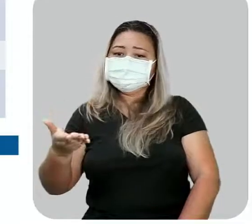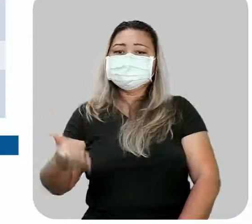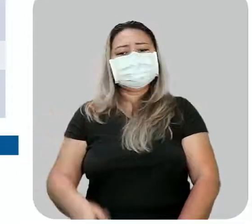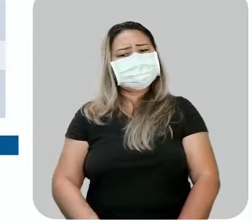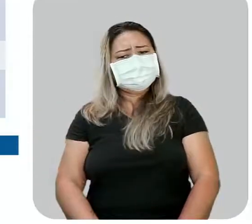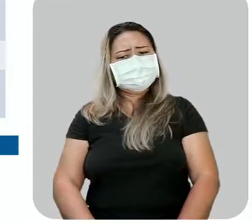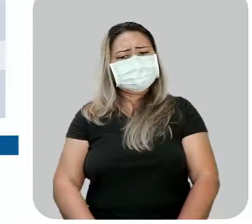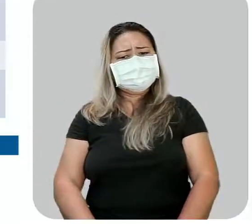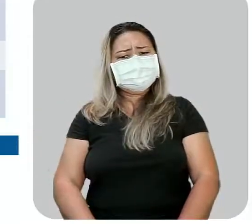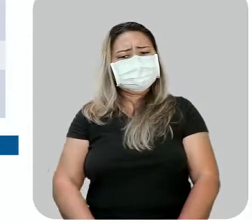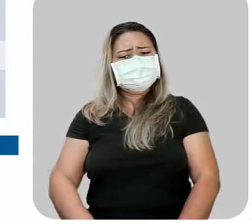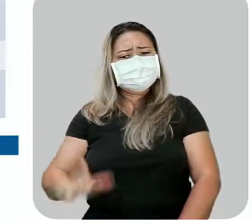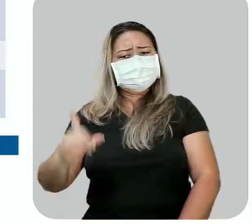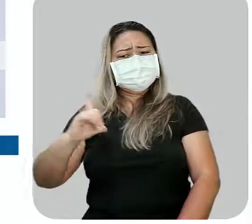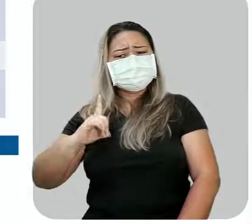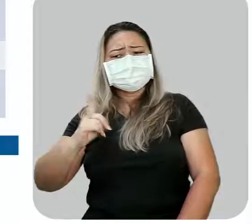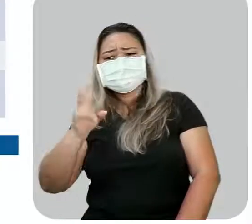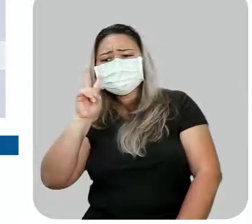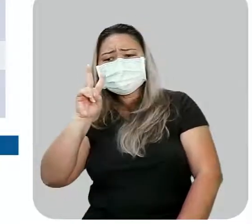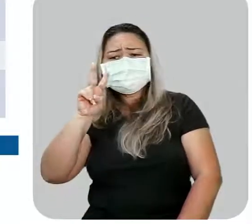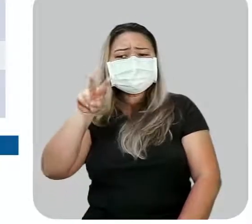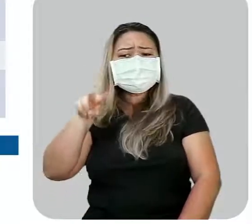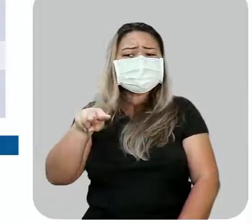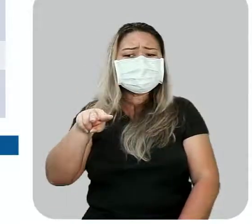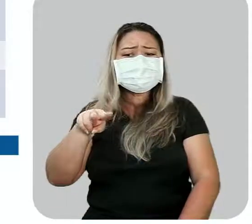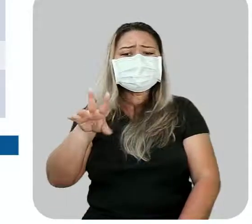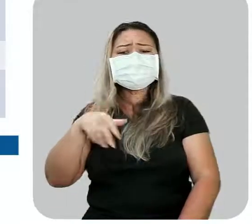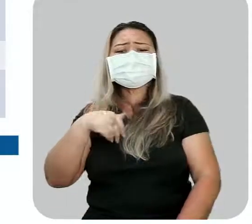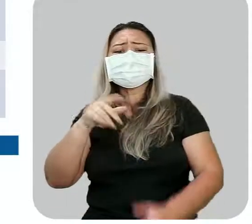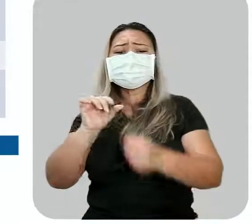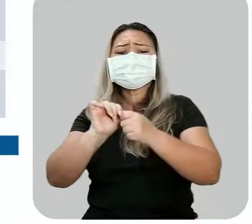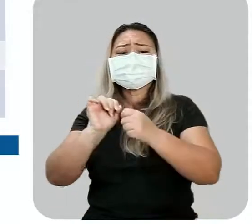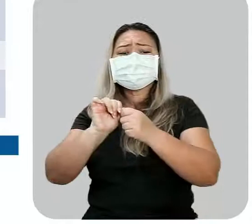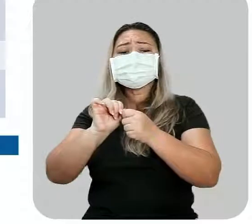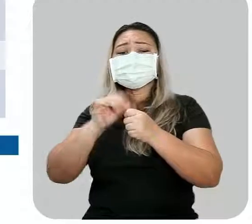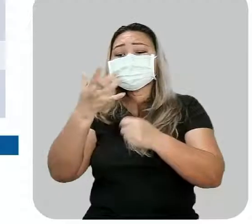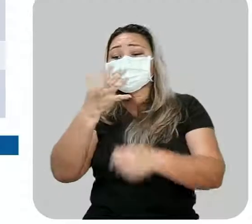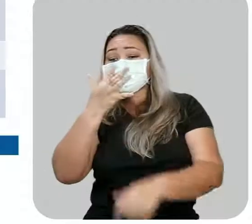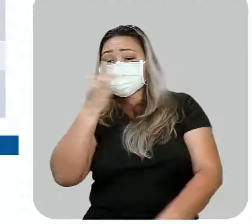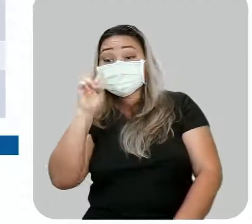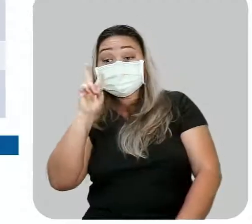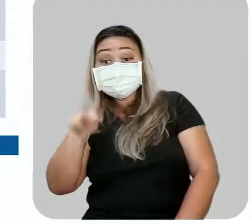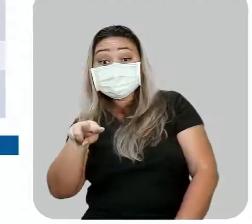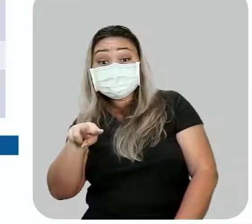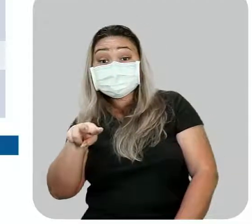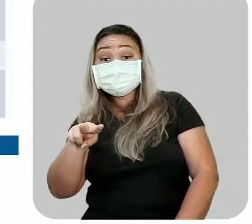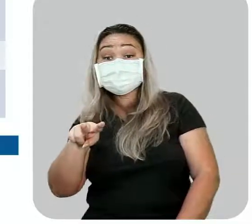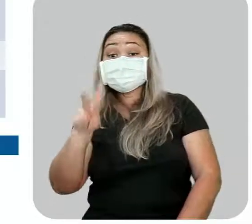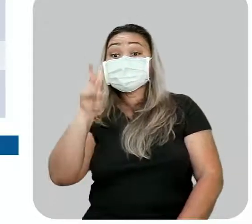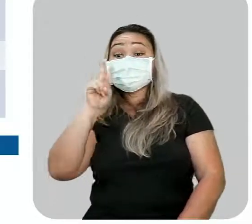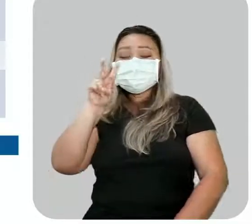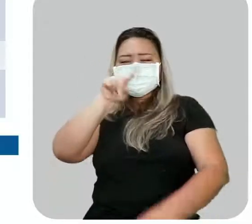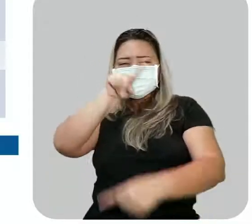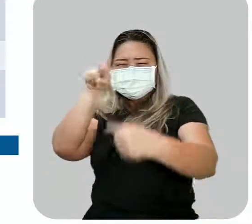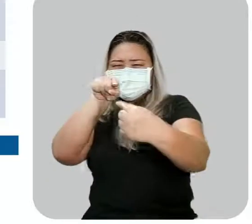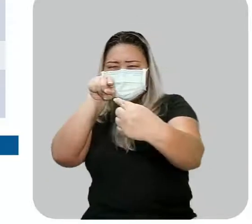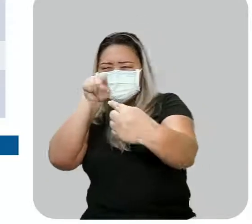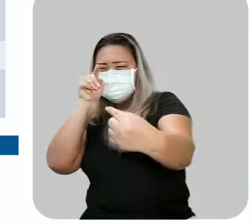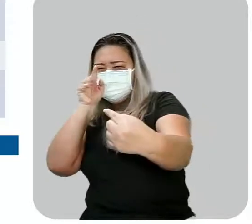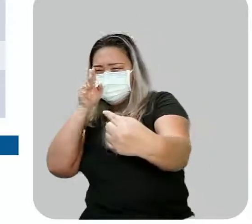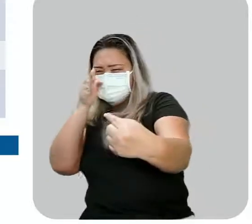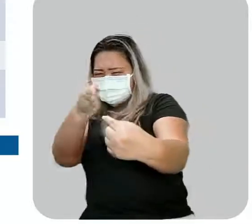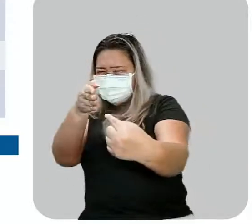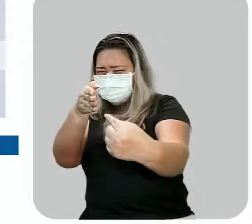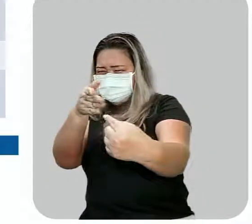presidente. No sentido de mirar, verbo transitivo direto. Vise o alvo